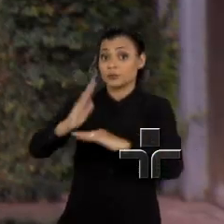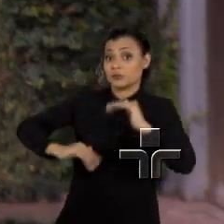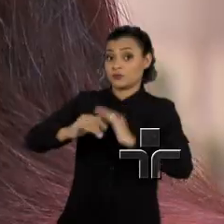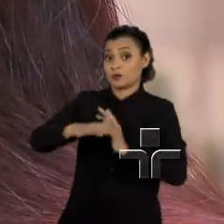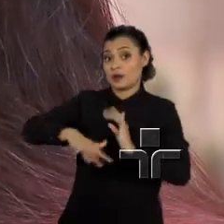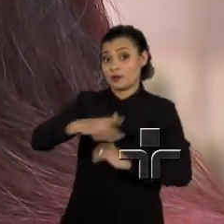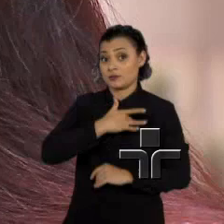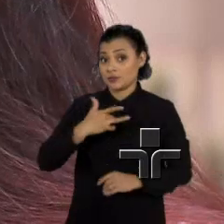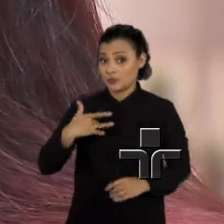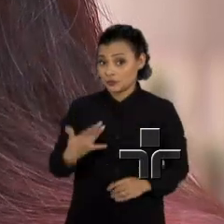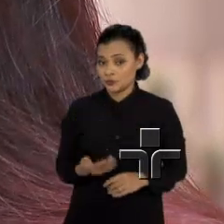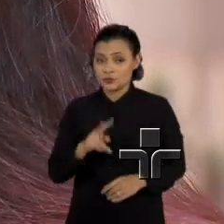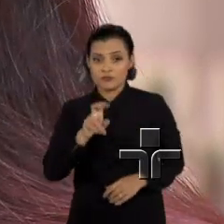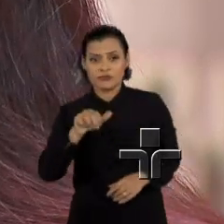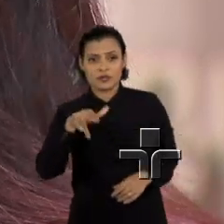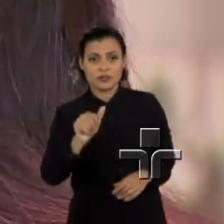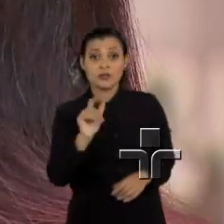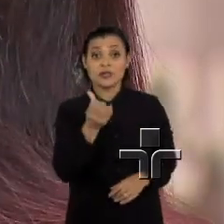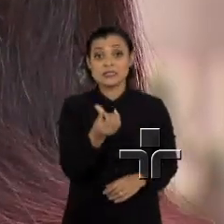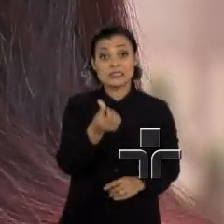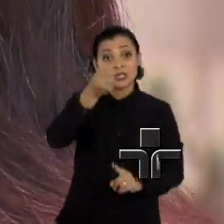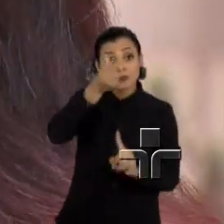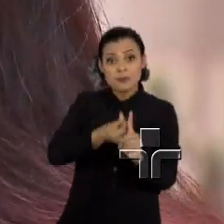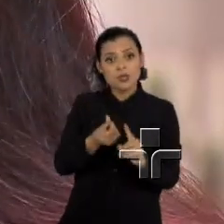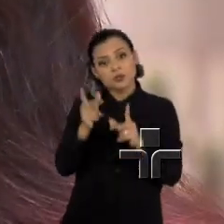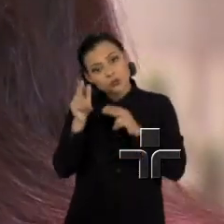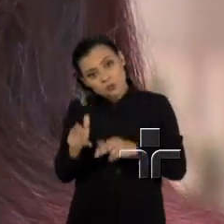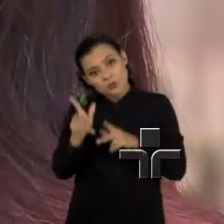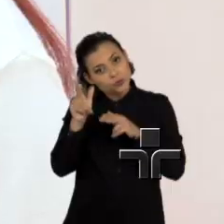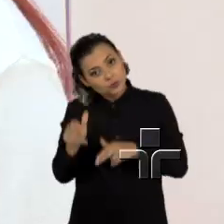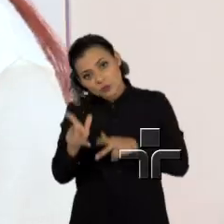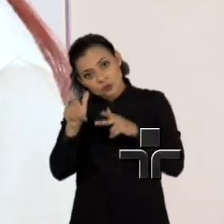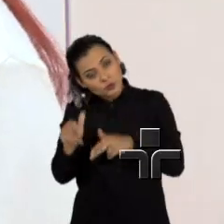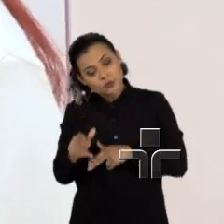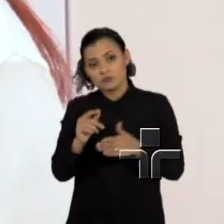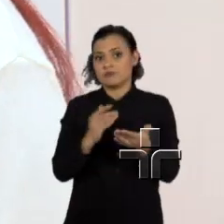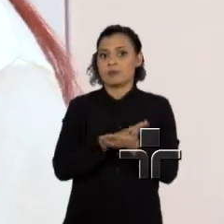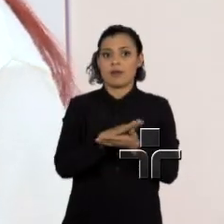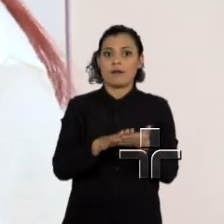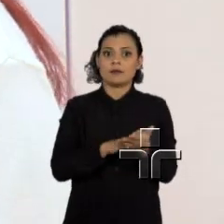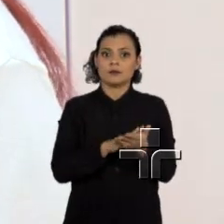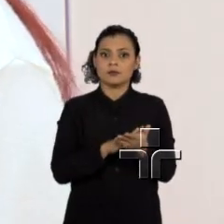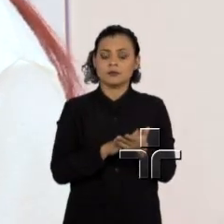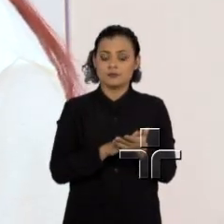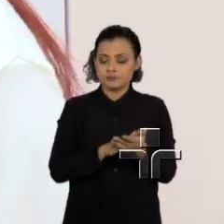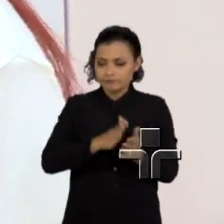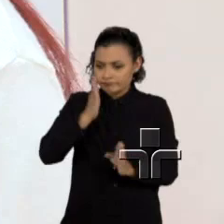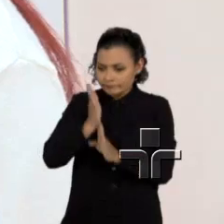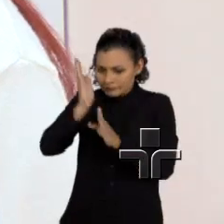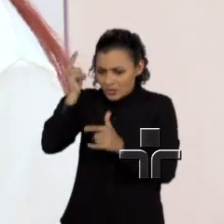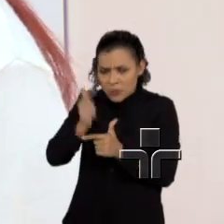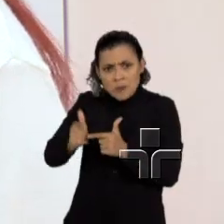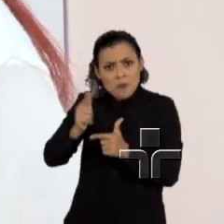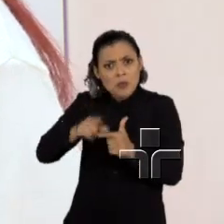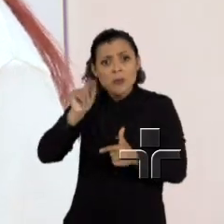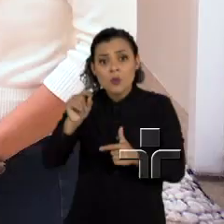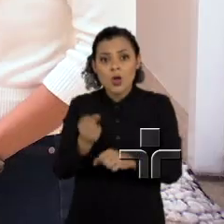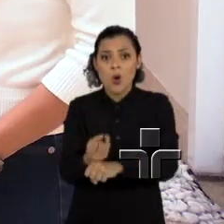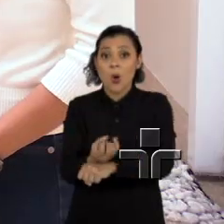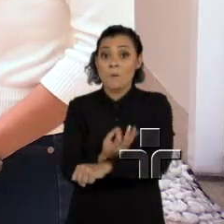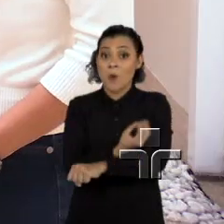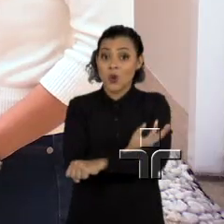da saúde. Wanda passou 6 meses sem dormir uma noite inteira direito. Quando descobriu que o problema era